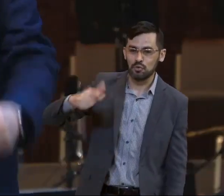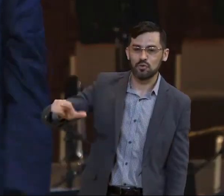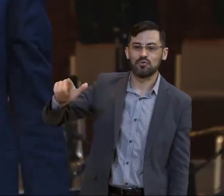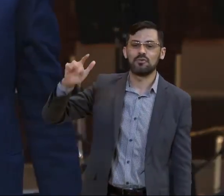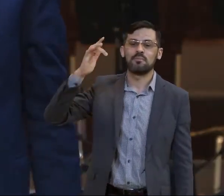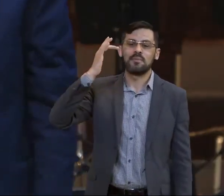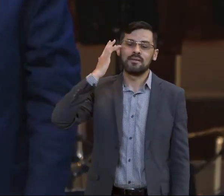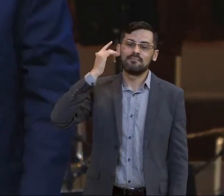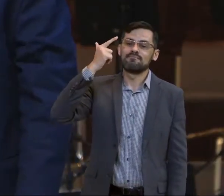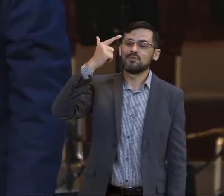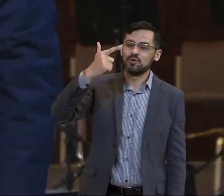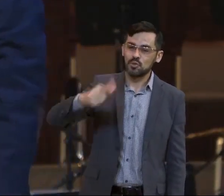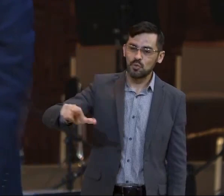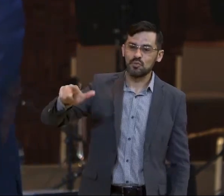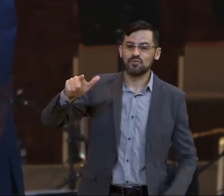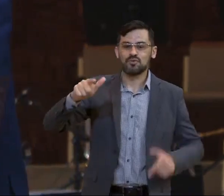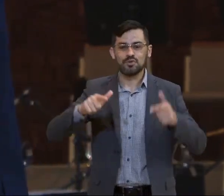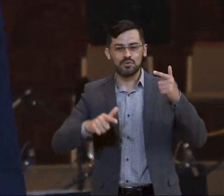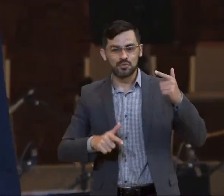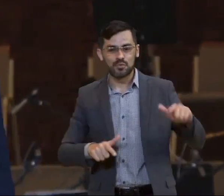Toda manhã.